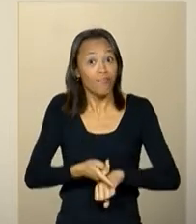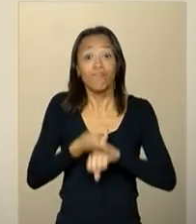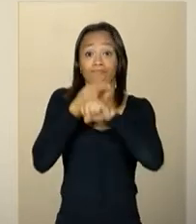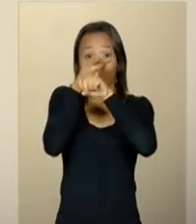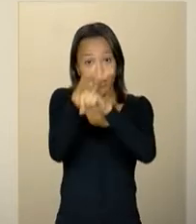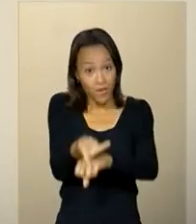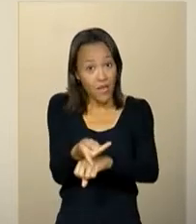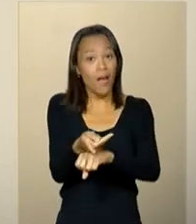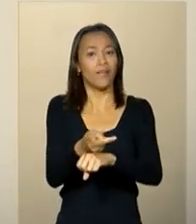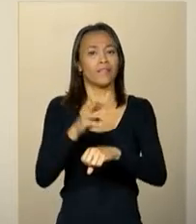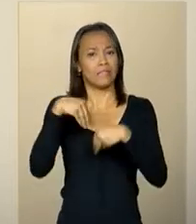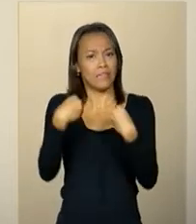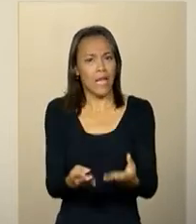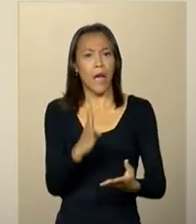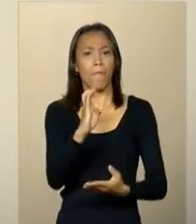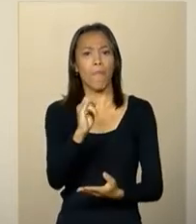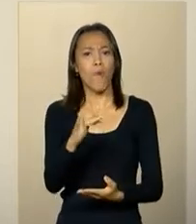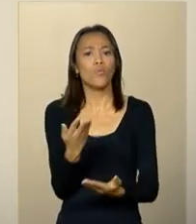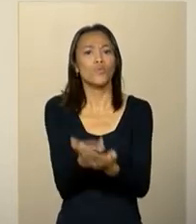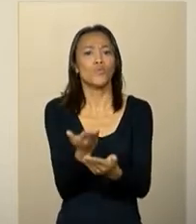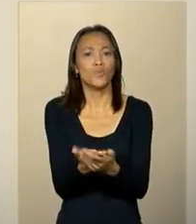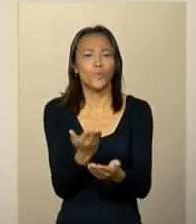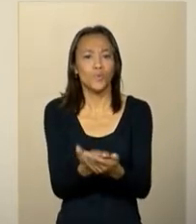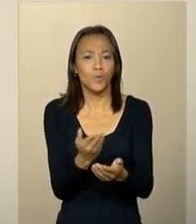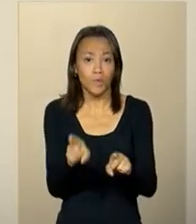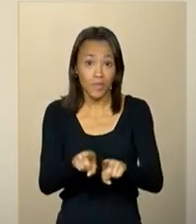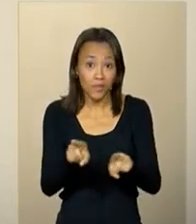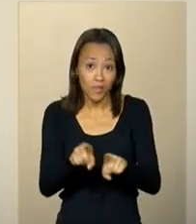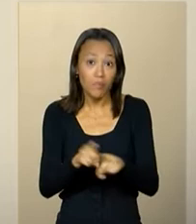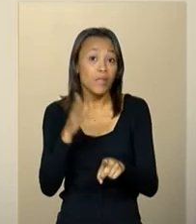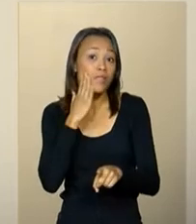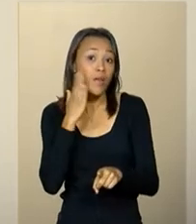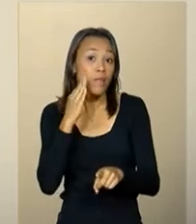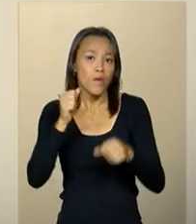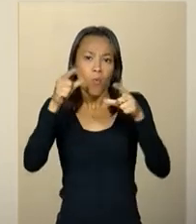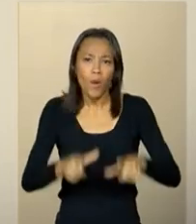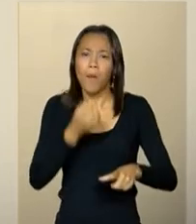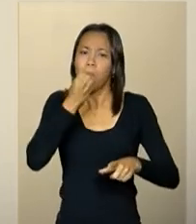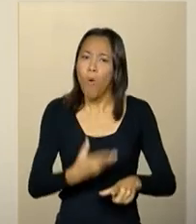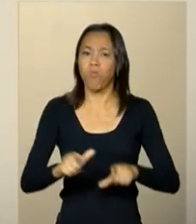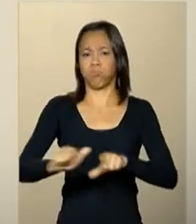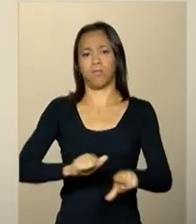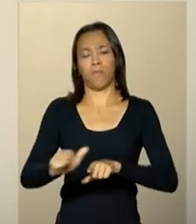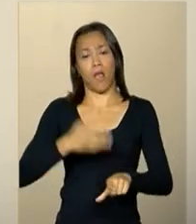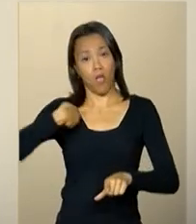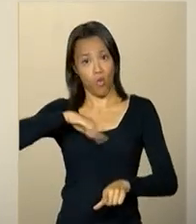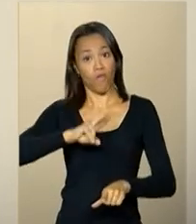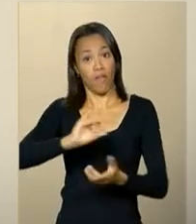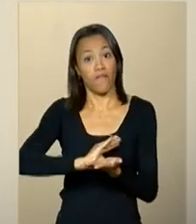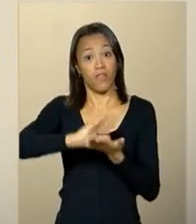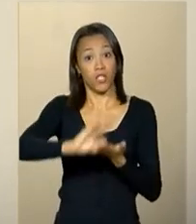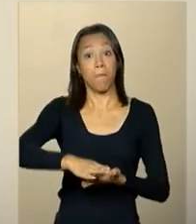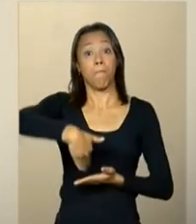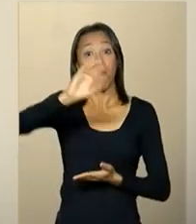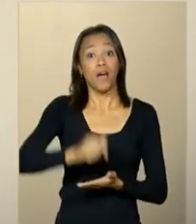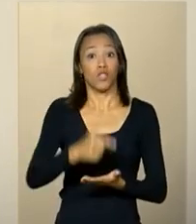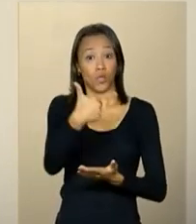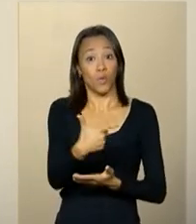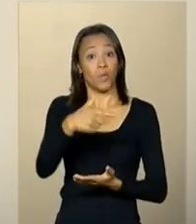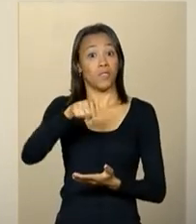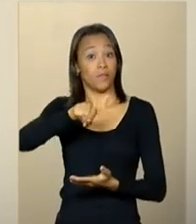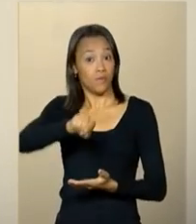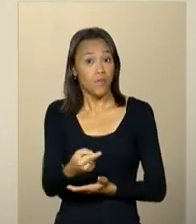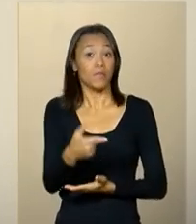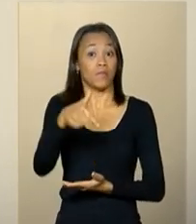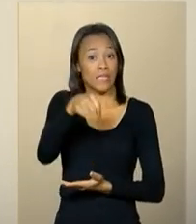premiá-los assegurar bolsas de estudo e condições adequadas de trabalho nós vamos investir mais de Dois